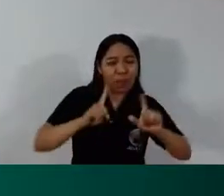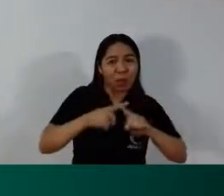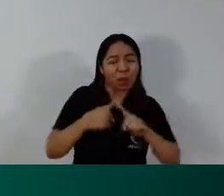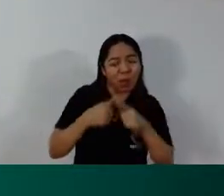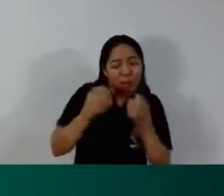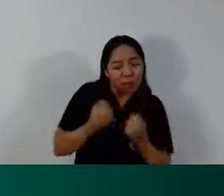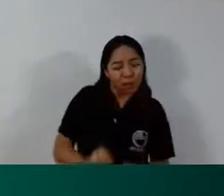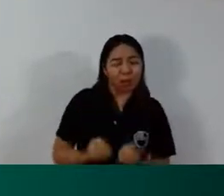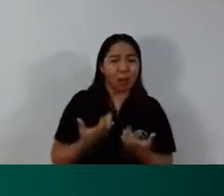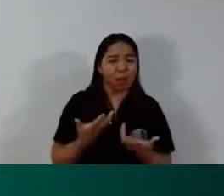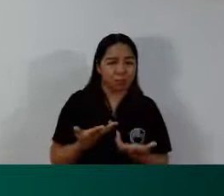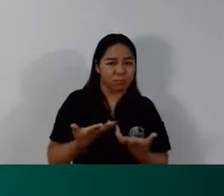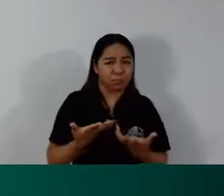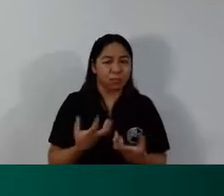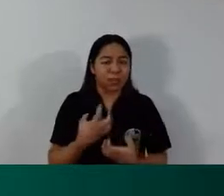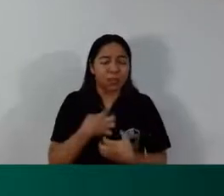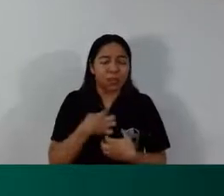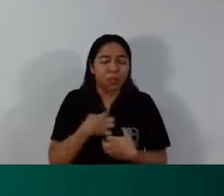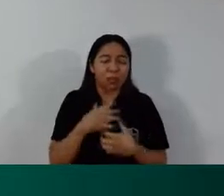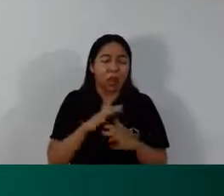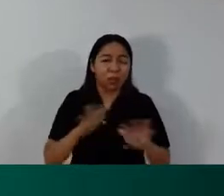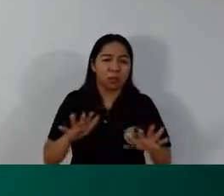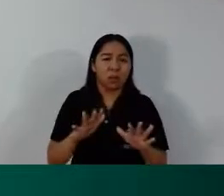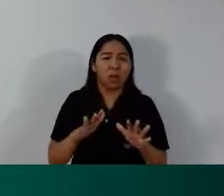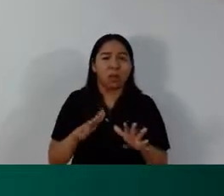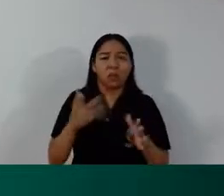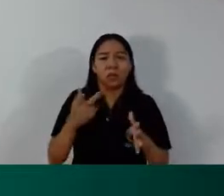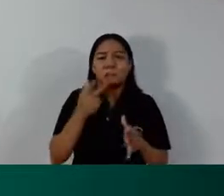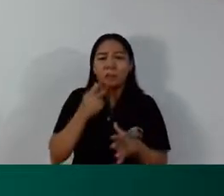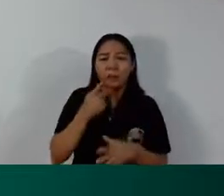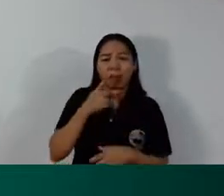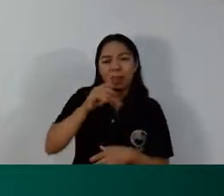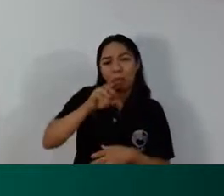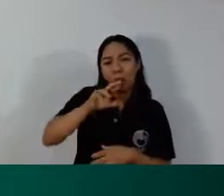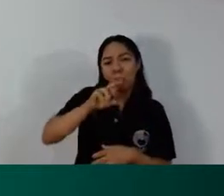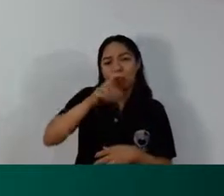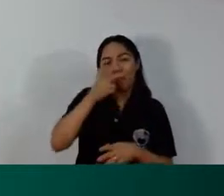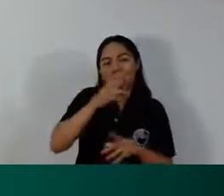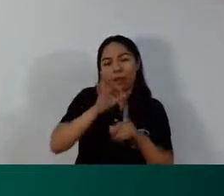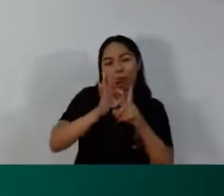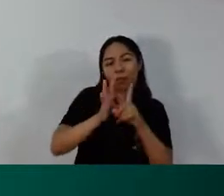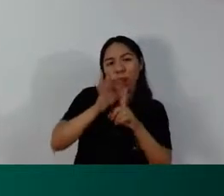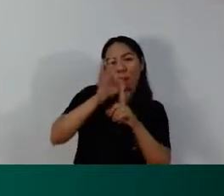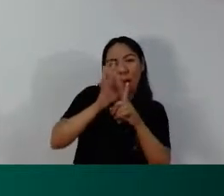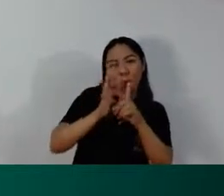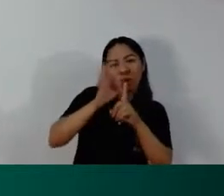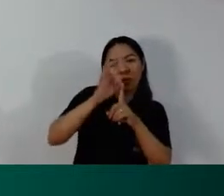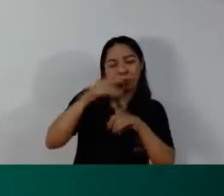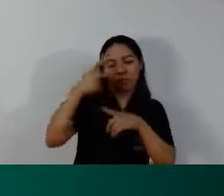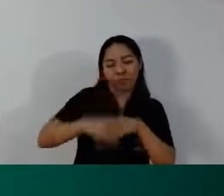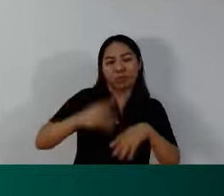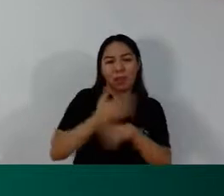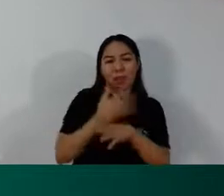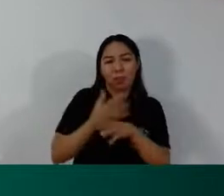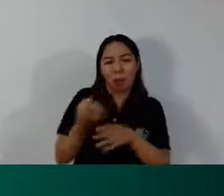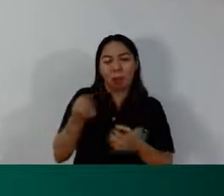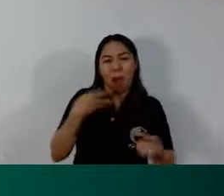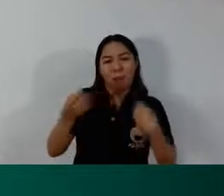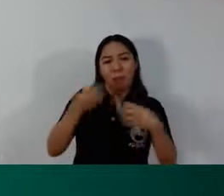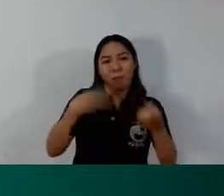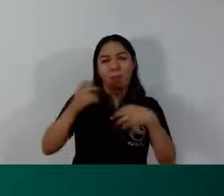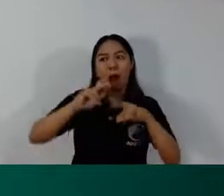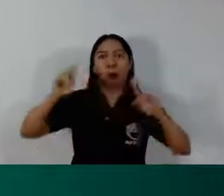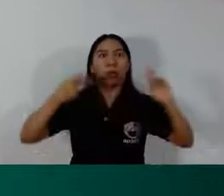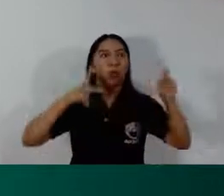muito pesado Oi e eu sentia isso porta do nada meu é muito um termômetro da cidade a galera vai mandando o que tá acontecendo e você